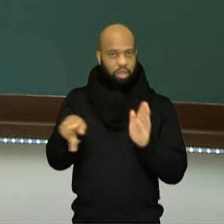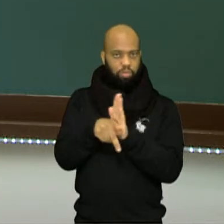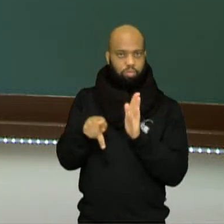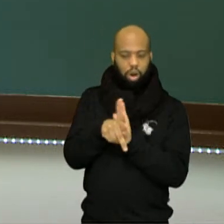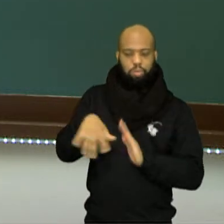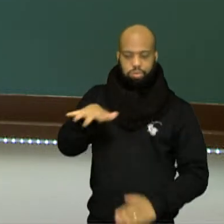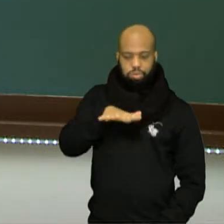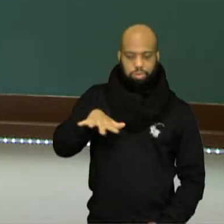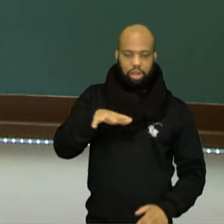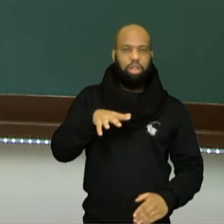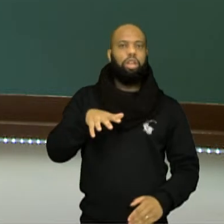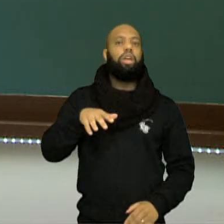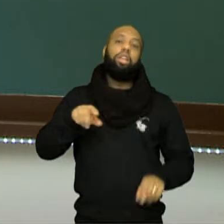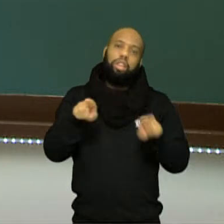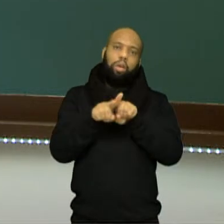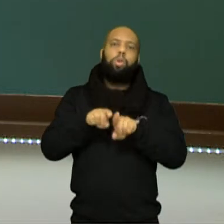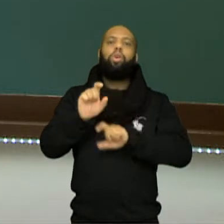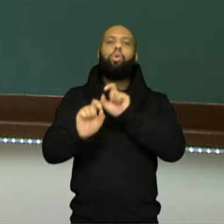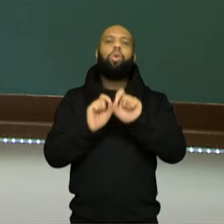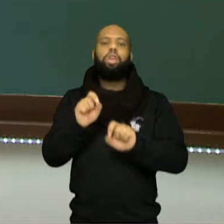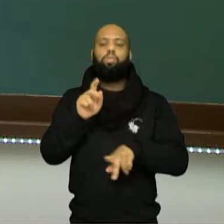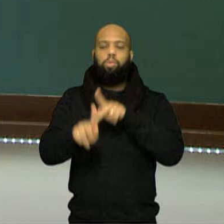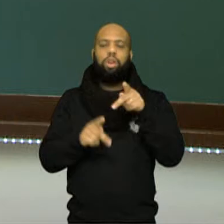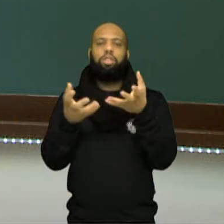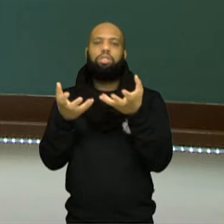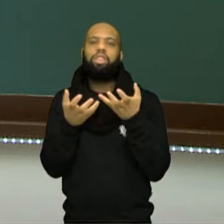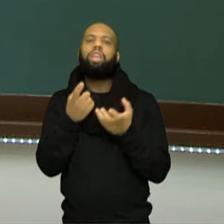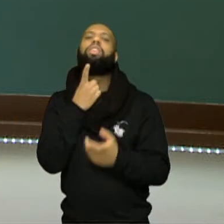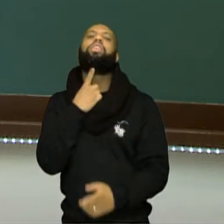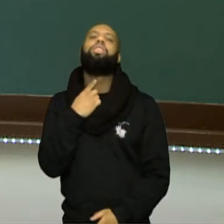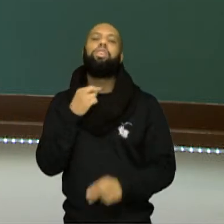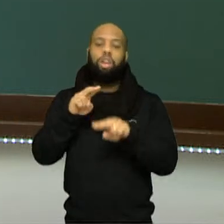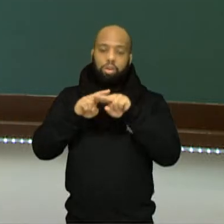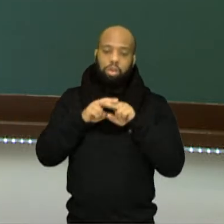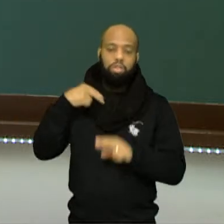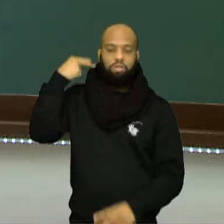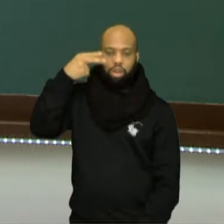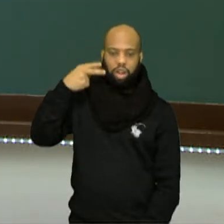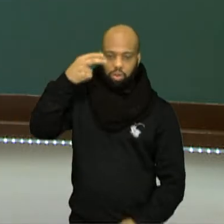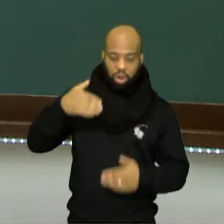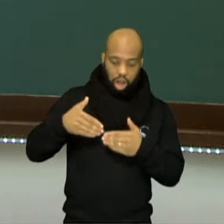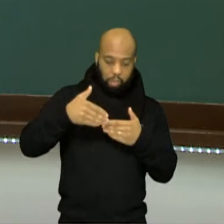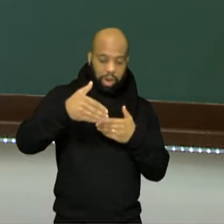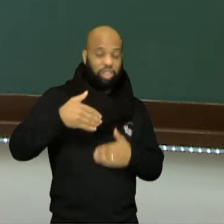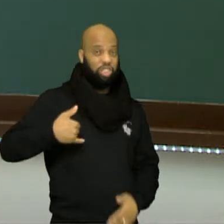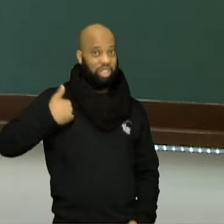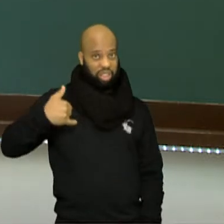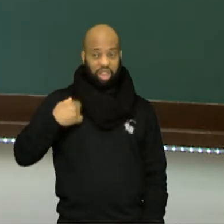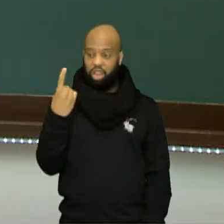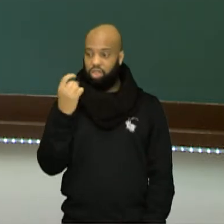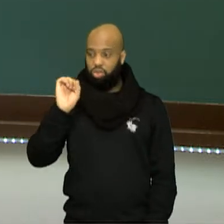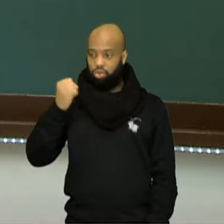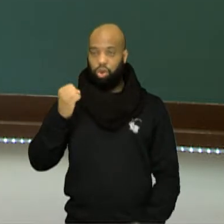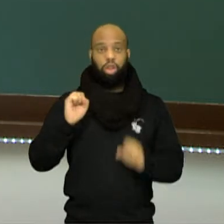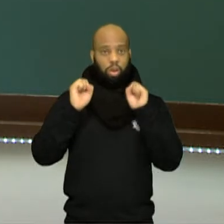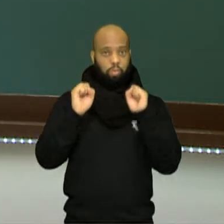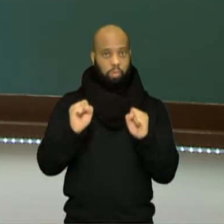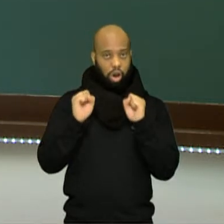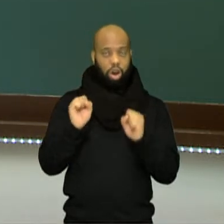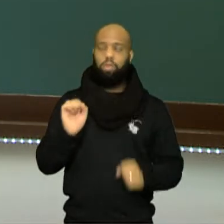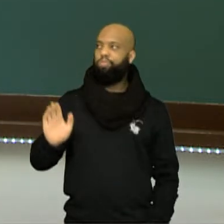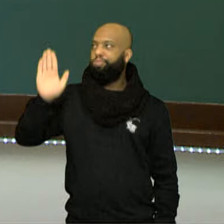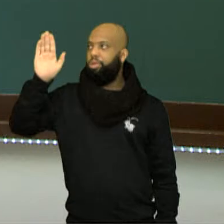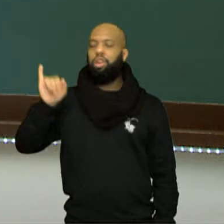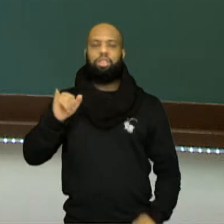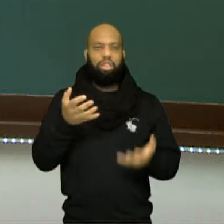a necessidade do povo. E por isso que um vereador, a partir dos 18 anos, uma pessoa já pode se candidatar